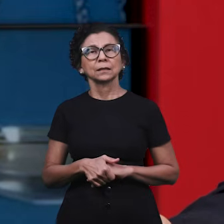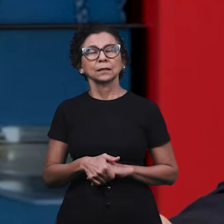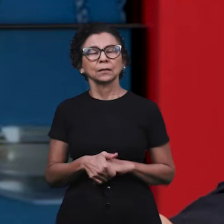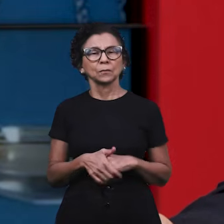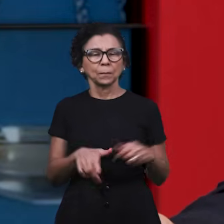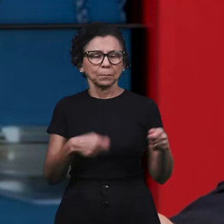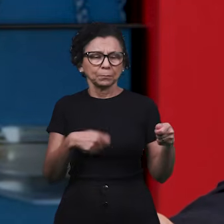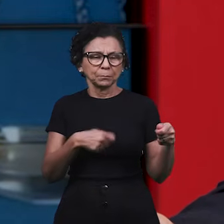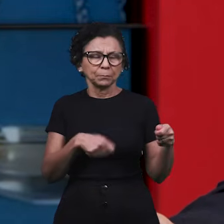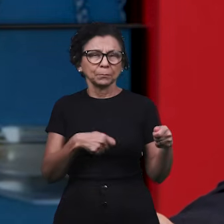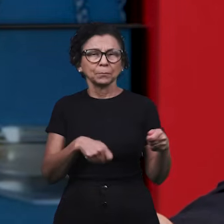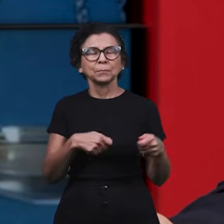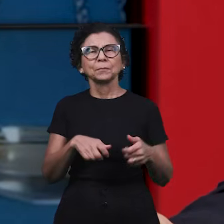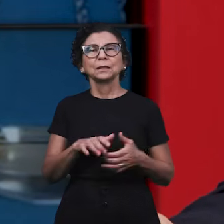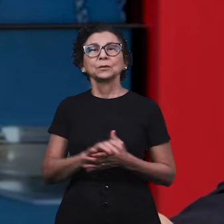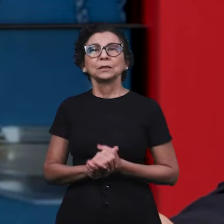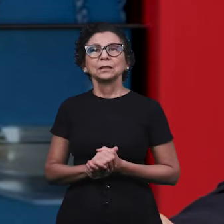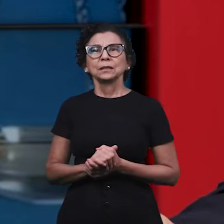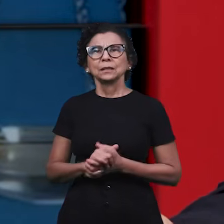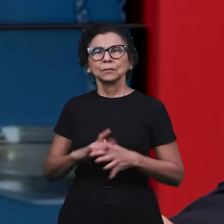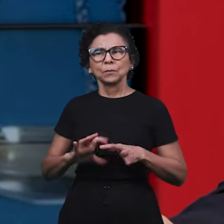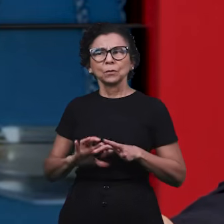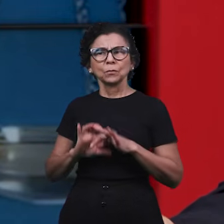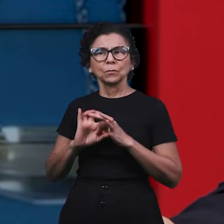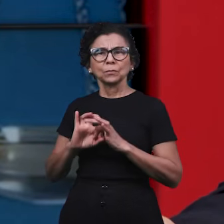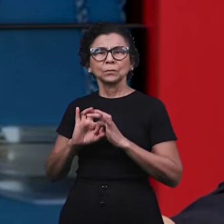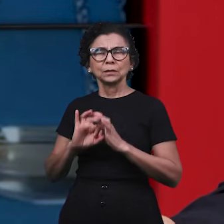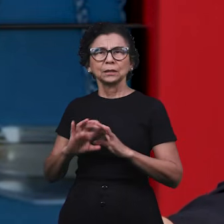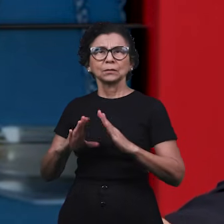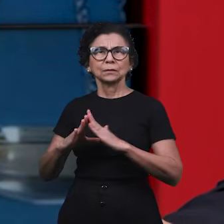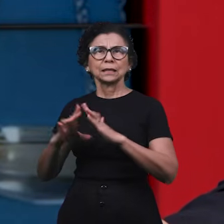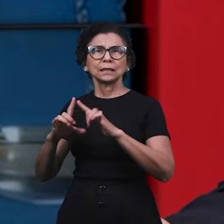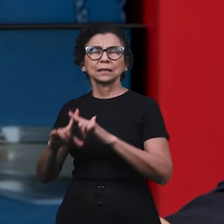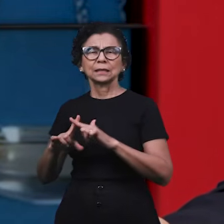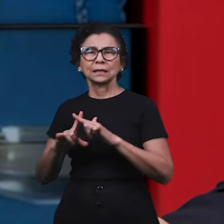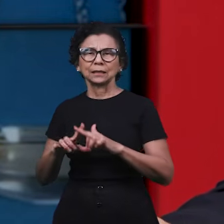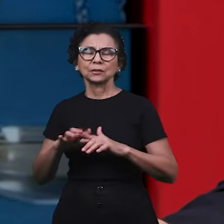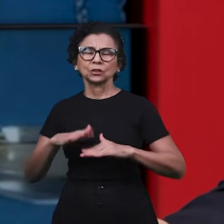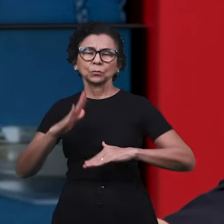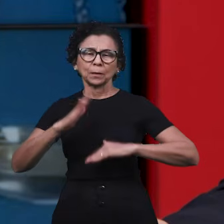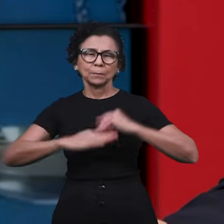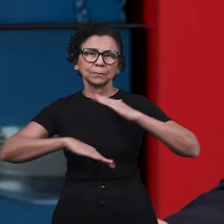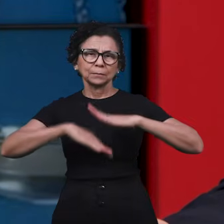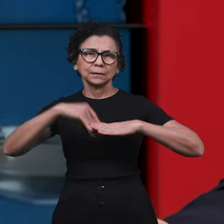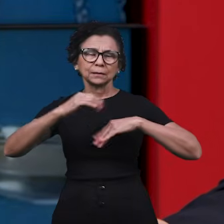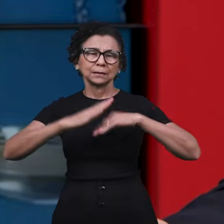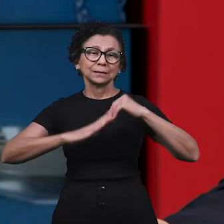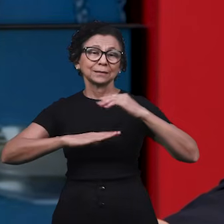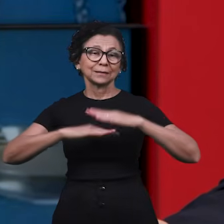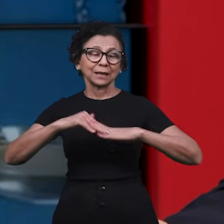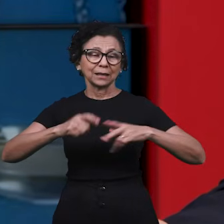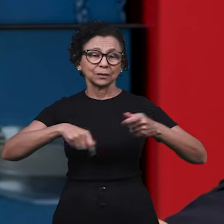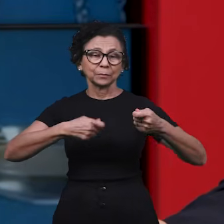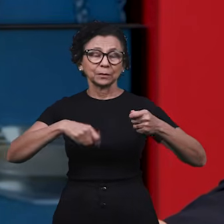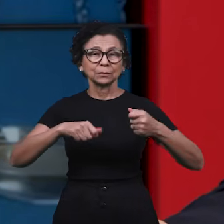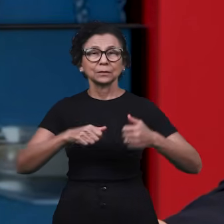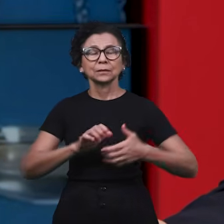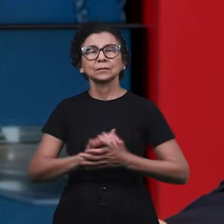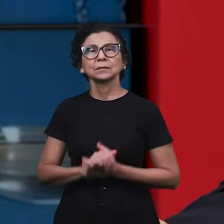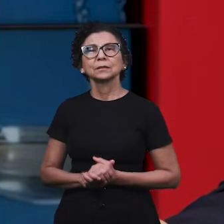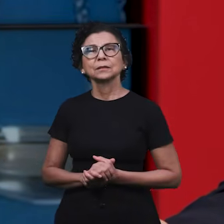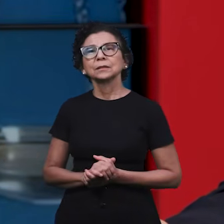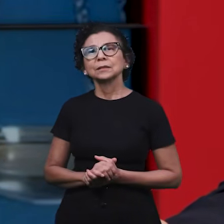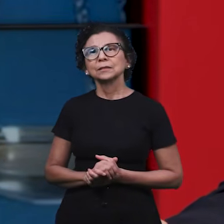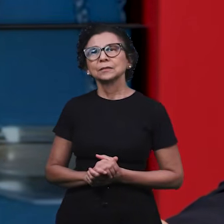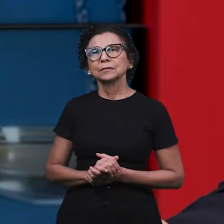Aquilo enchia a comunhão da igreja, não era só bem tocado, porque o bandolim não é